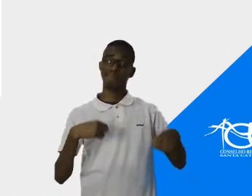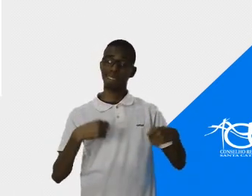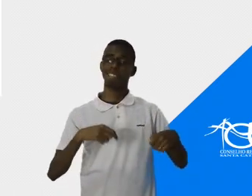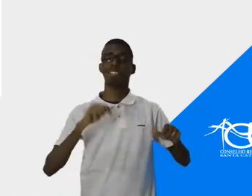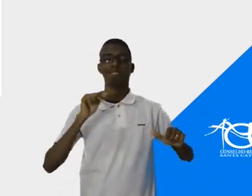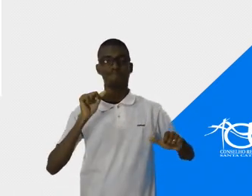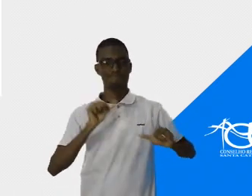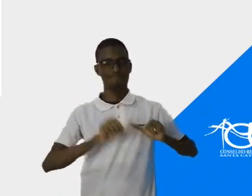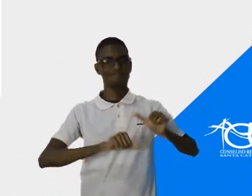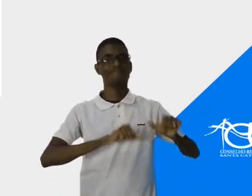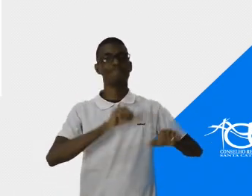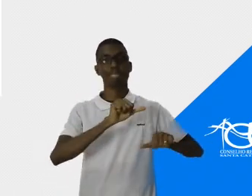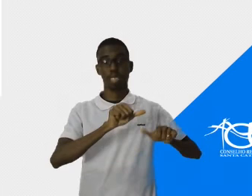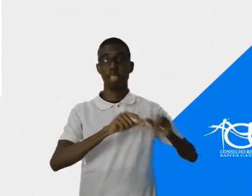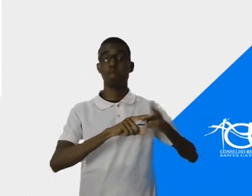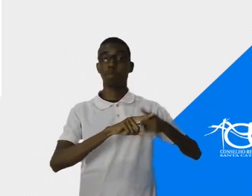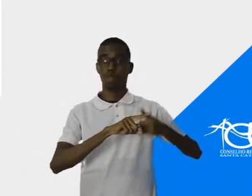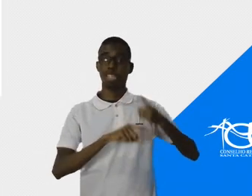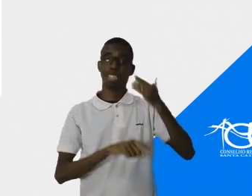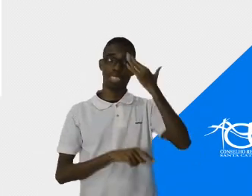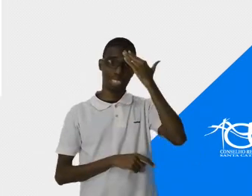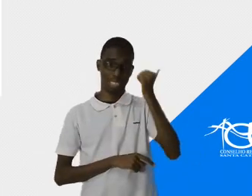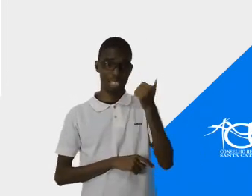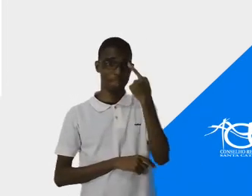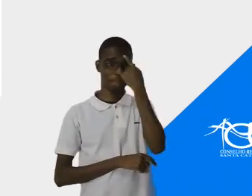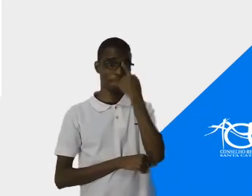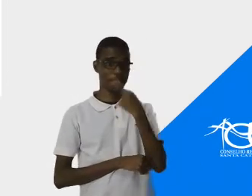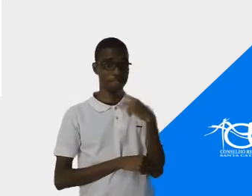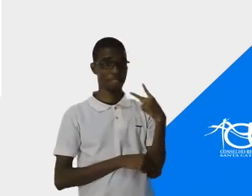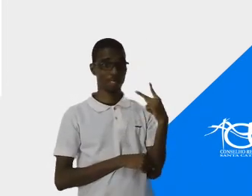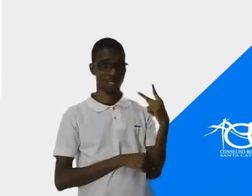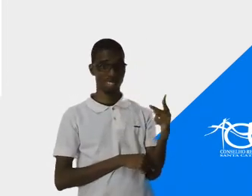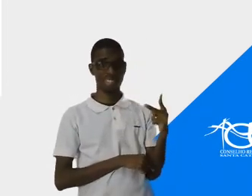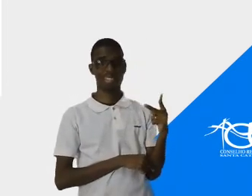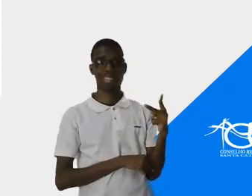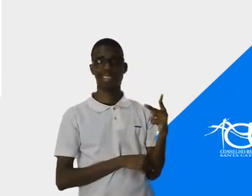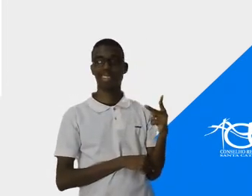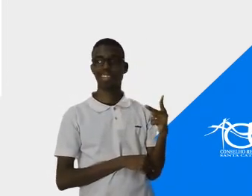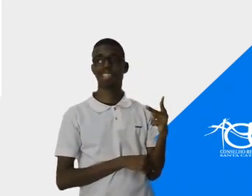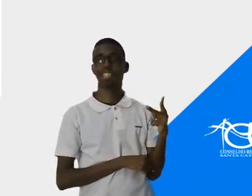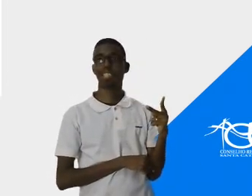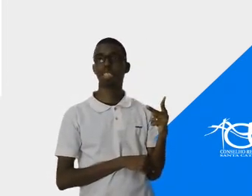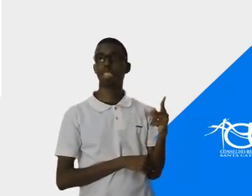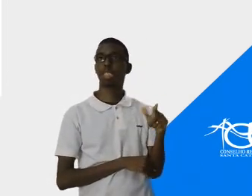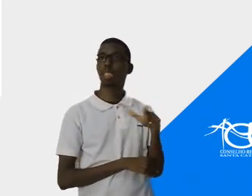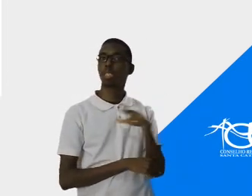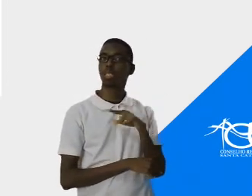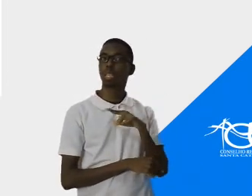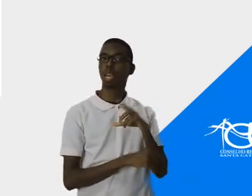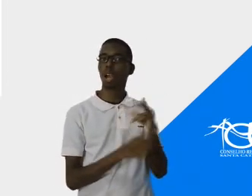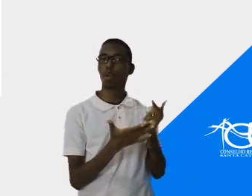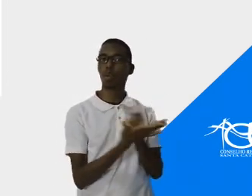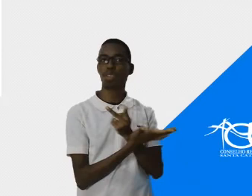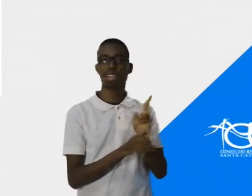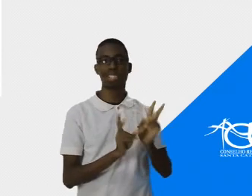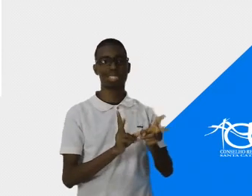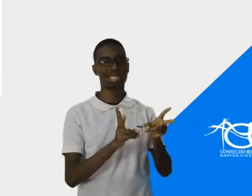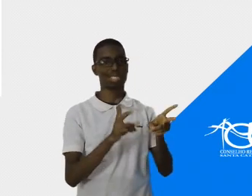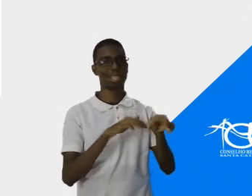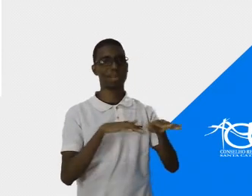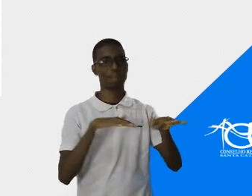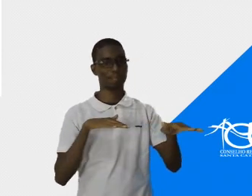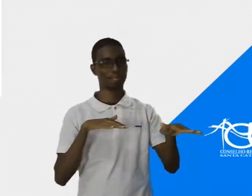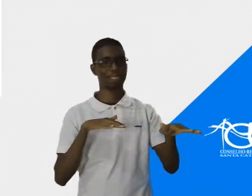que esses perfis têm um elemento preditor do evento no trânsito. Então, você não pode mais considerar, porque ele